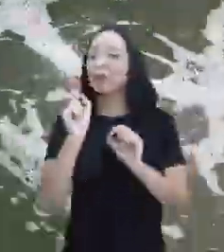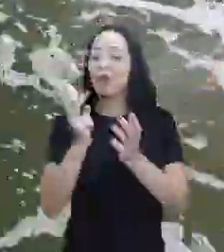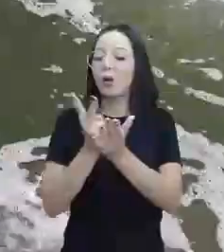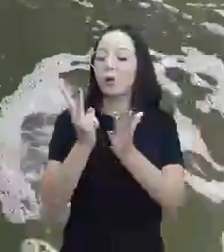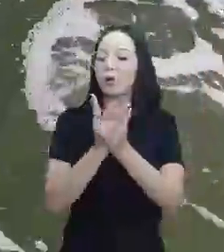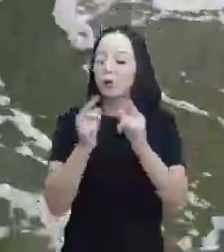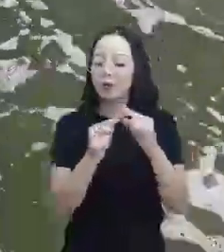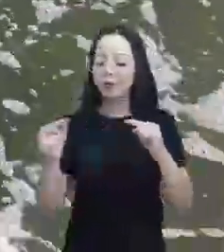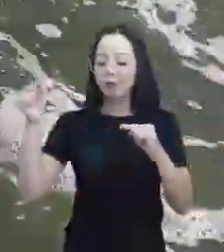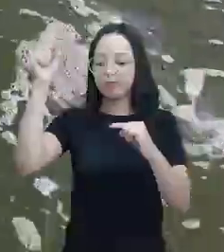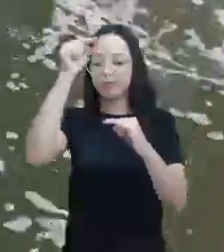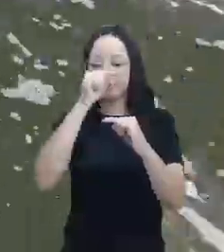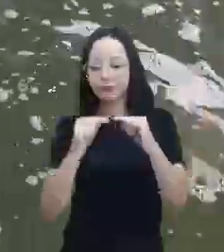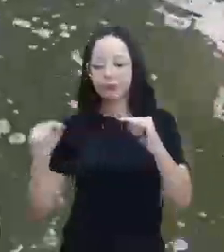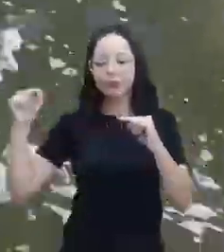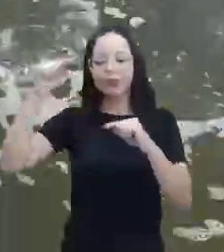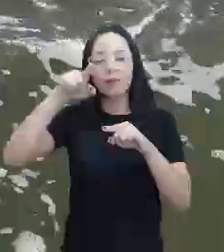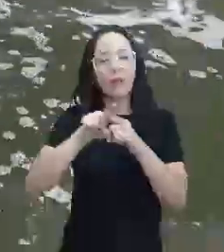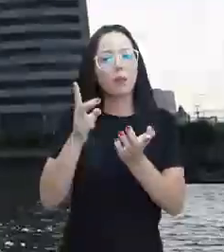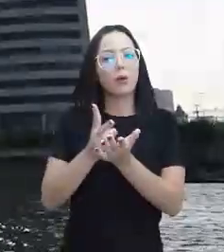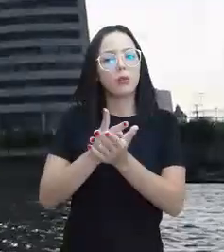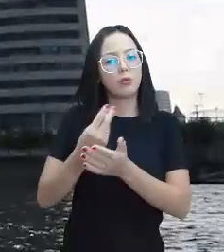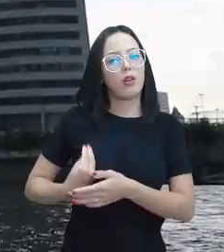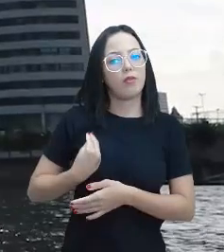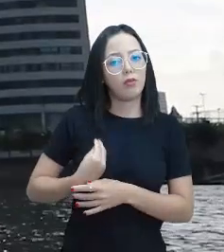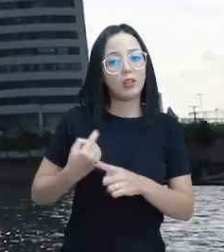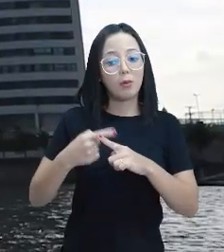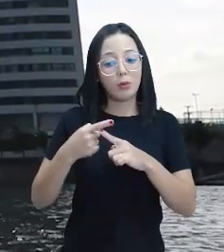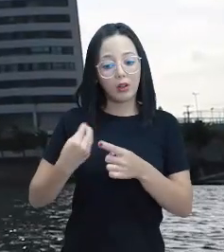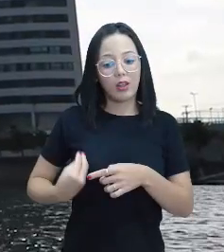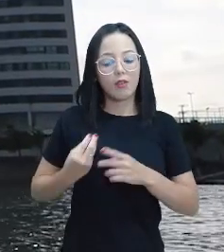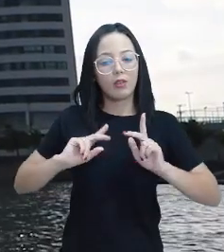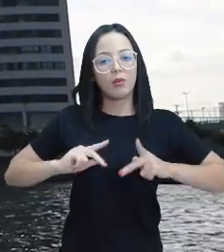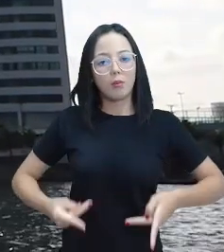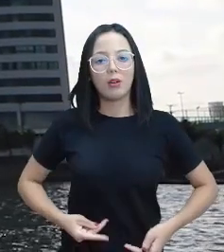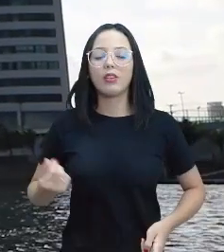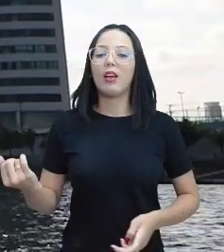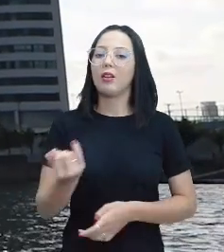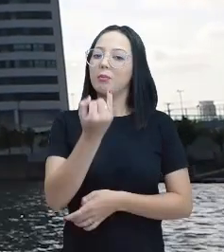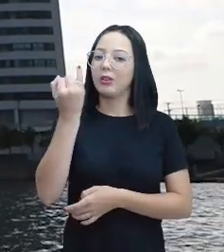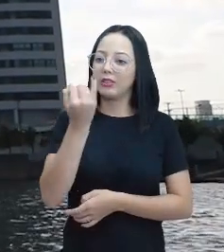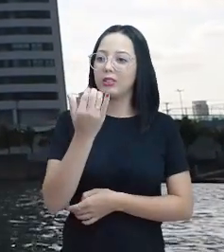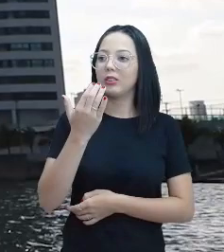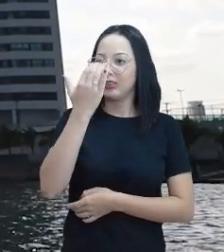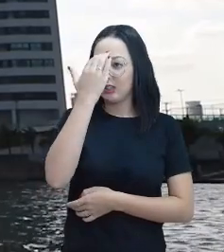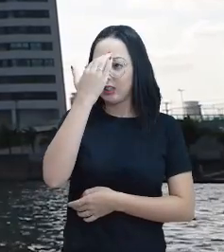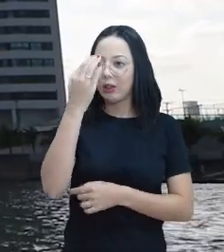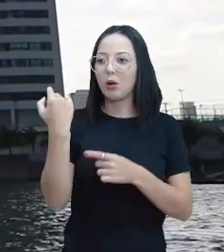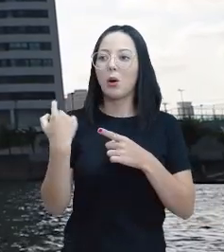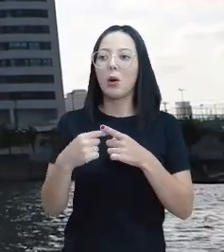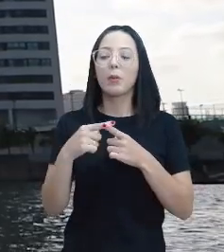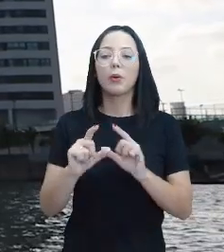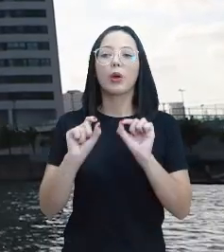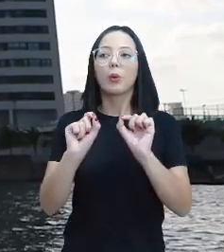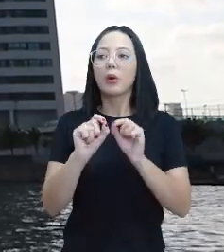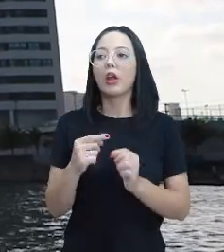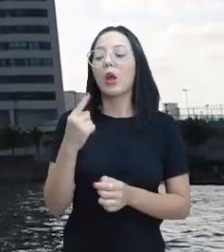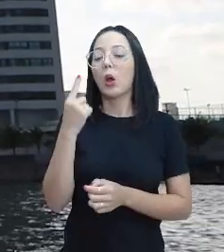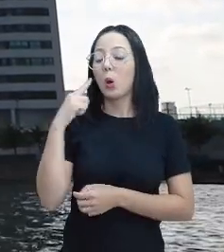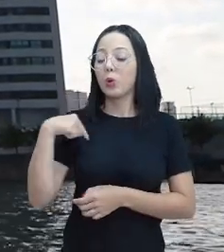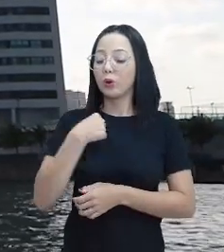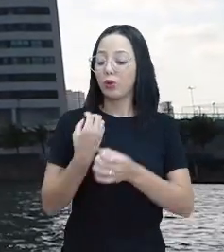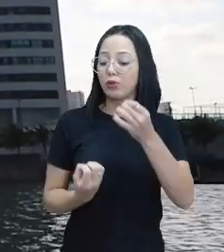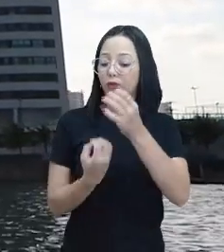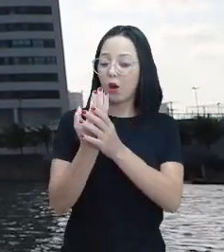ciclo hidrológico e manter a vida, né? A vida humana, ela é importante nesse sentido, né? Porque nós mesmos somos formados,